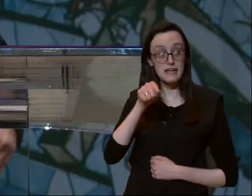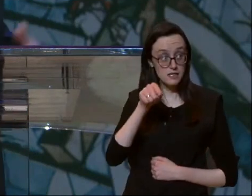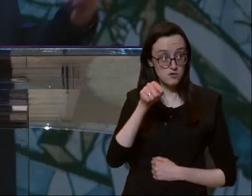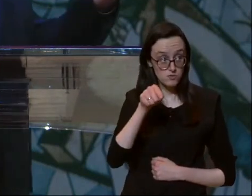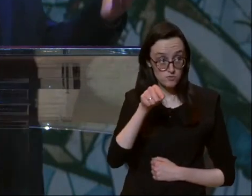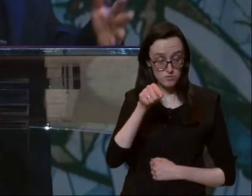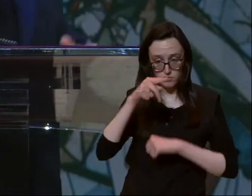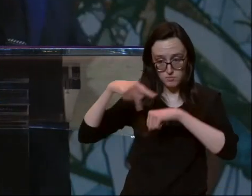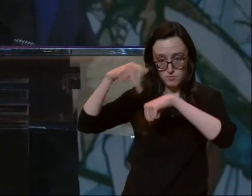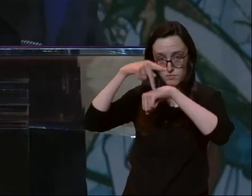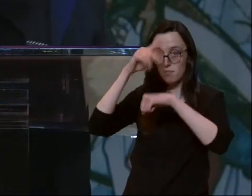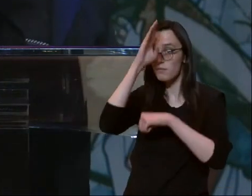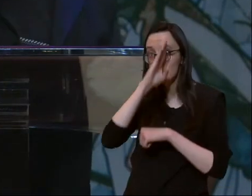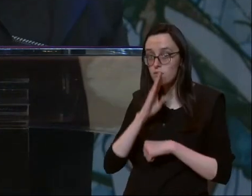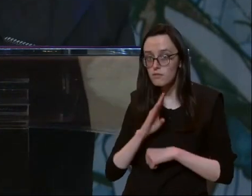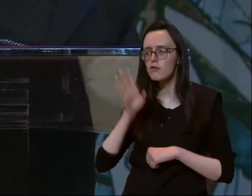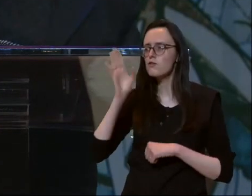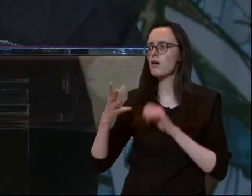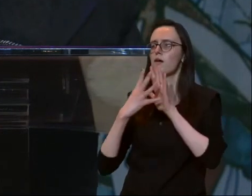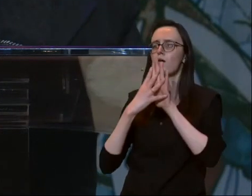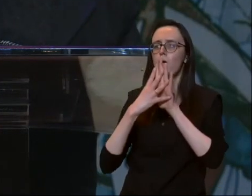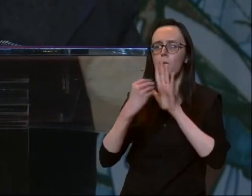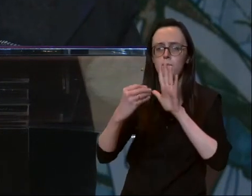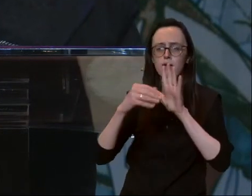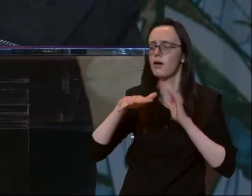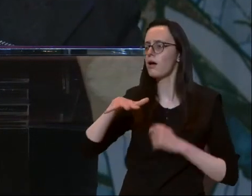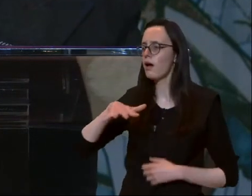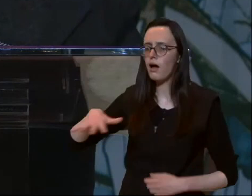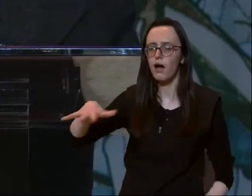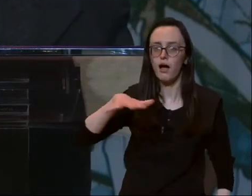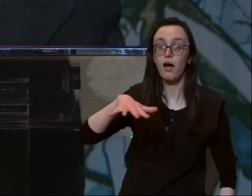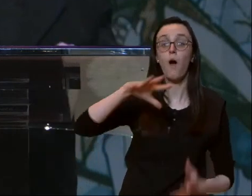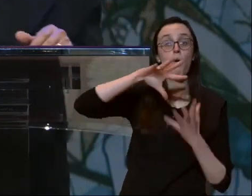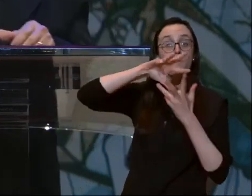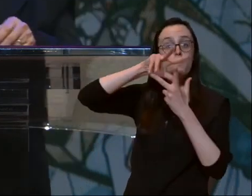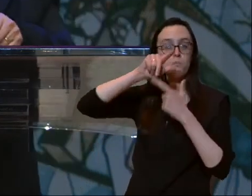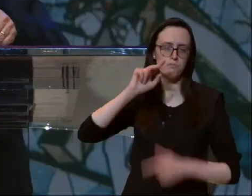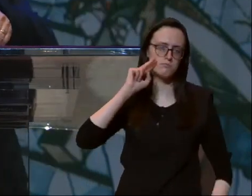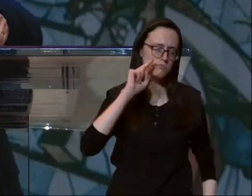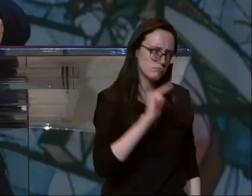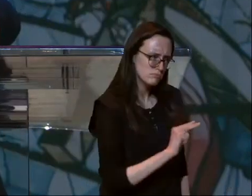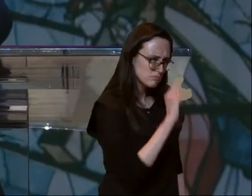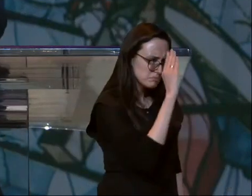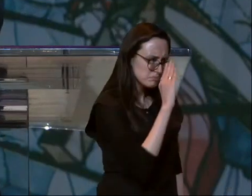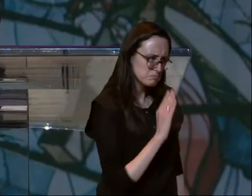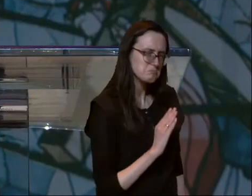motivo de exemplo em tantas áreas para o mundo afora,